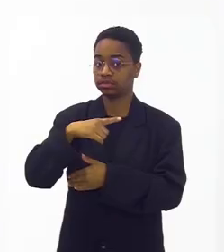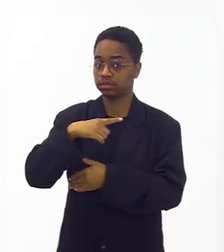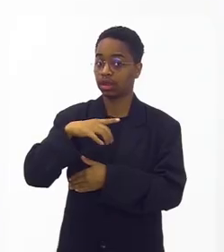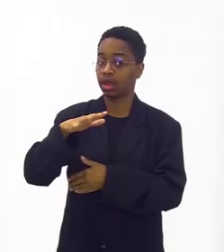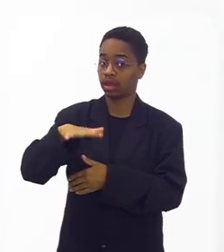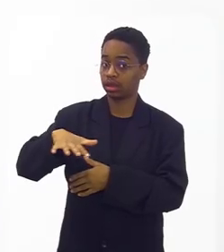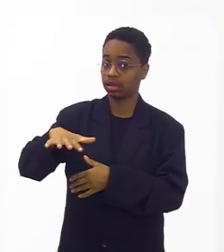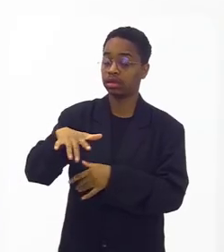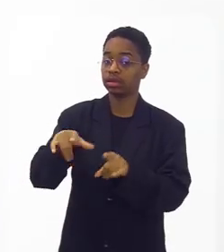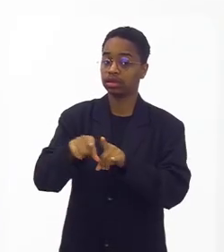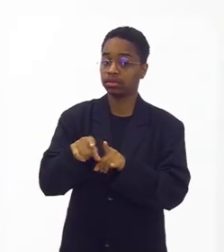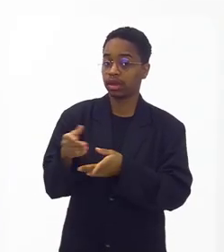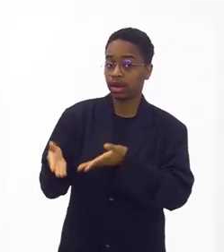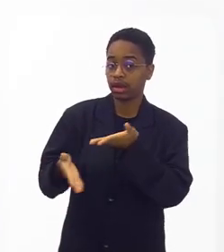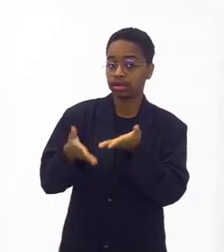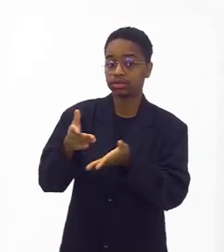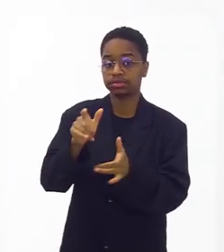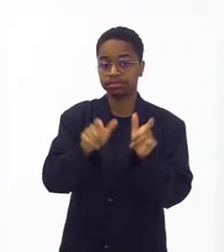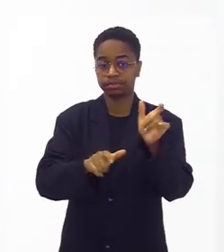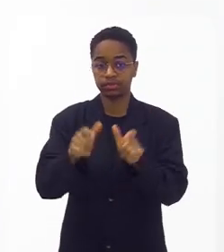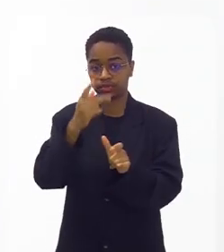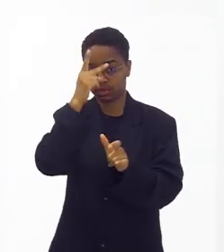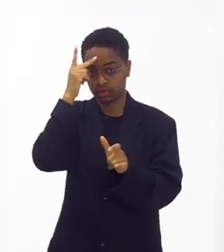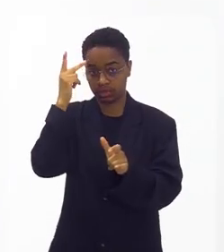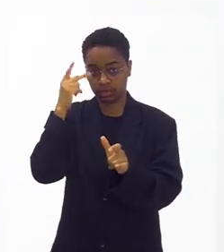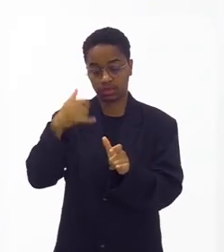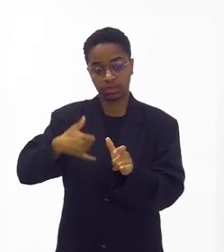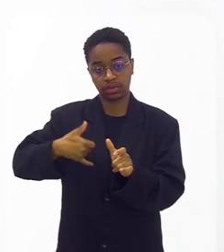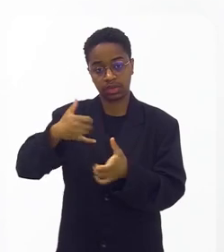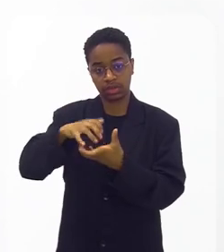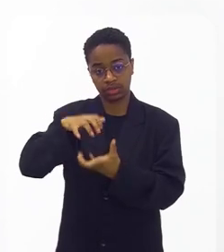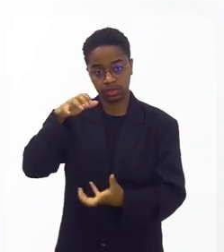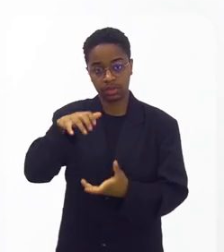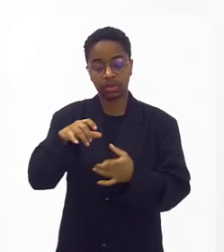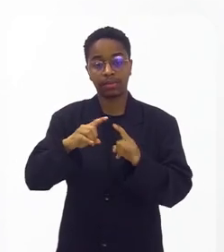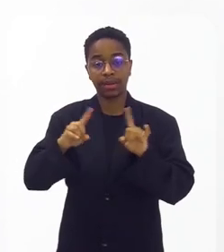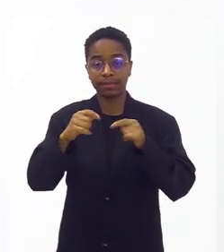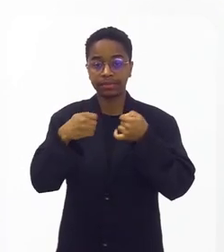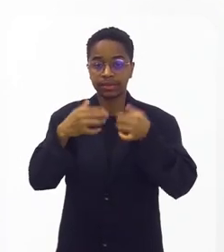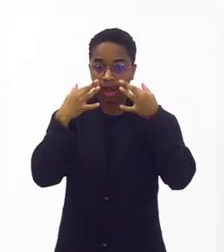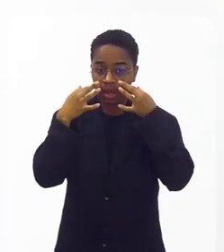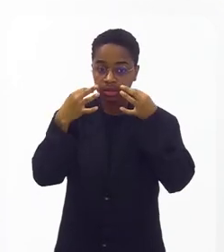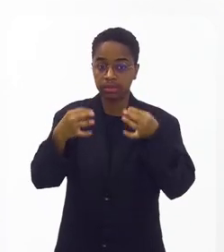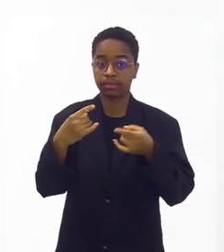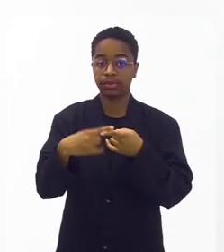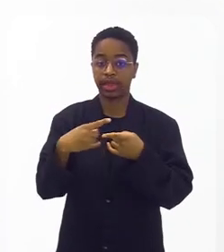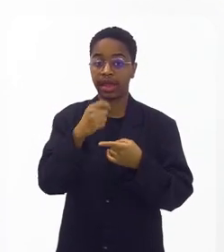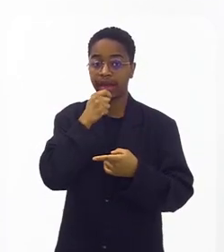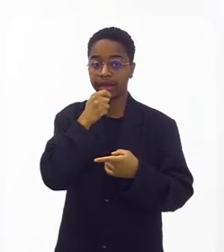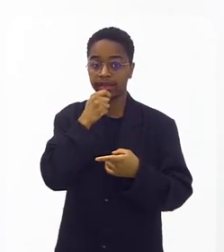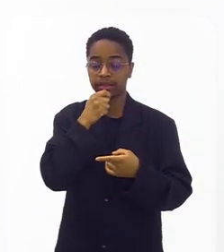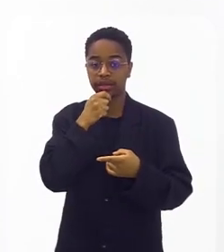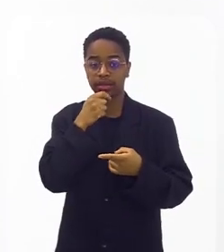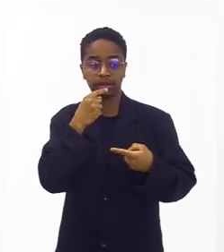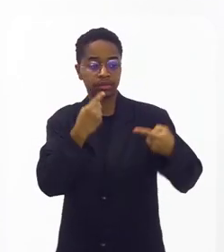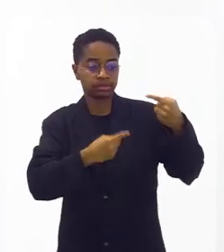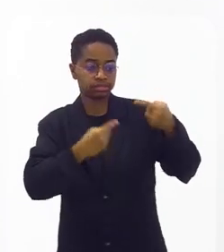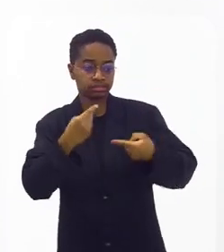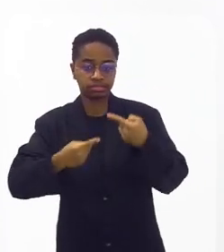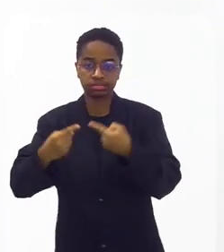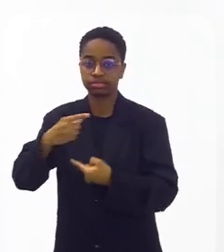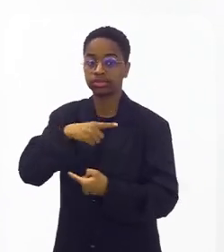e dando esse atendimento ao idoso, mas a gente precisa ficar muito atento, porque ainda circula por alguns meios essa ideia de